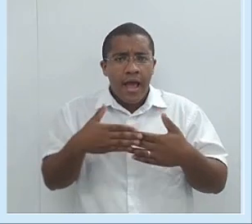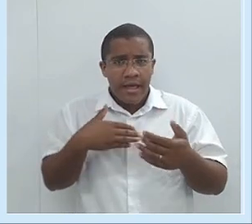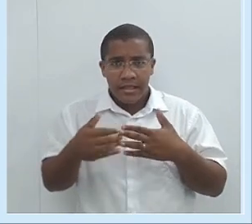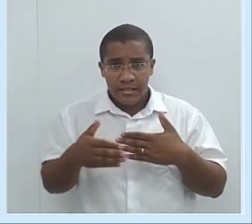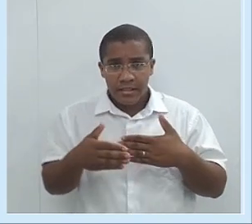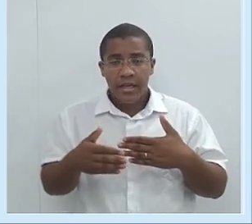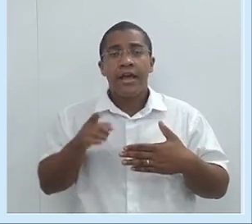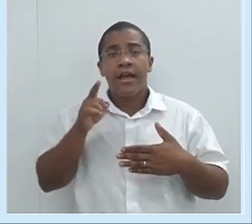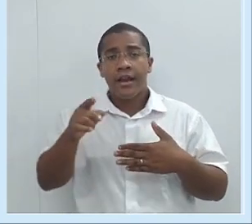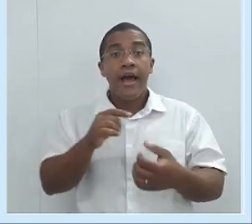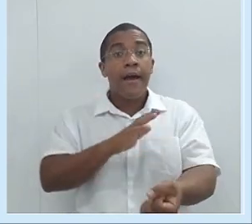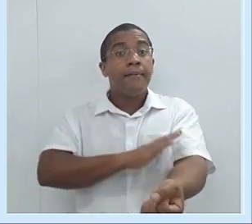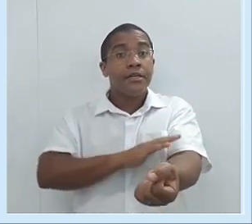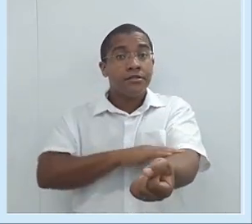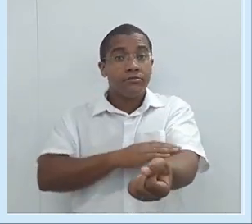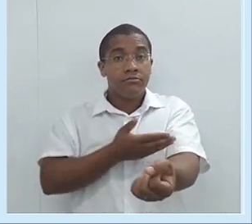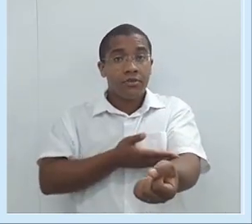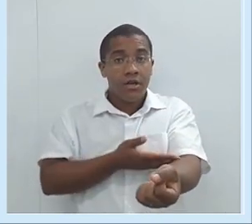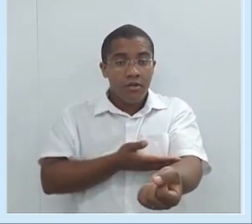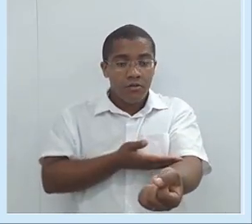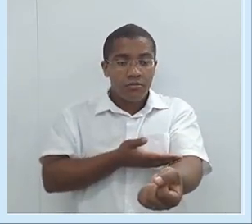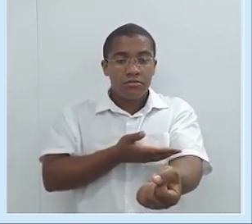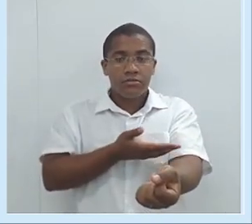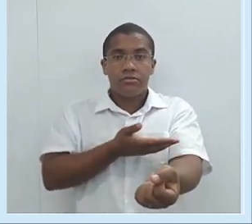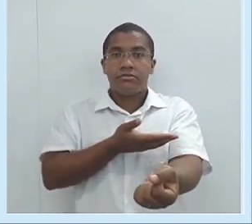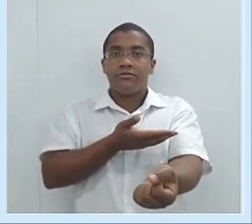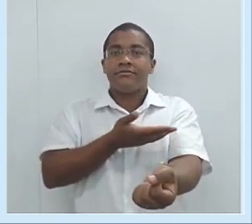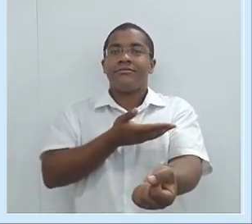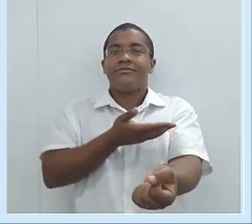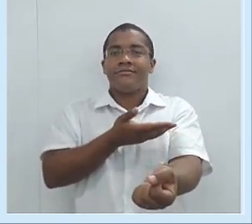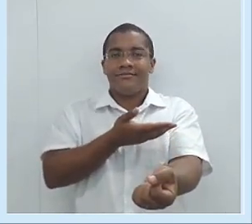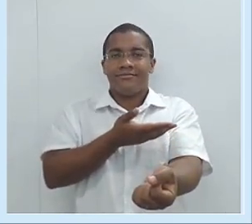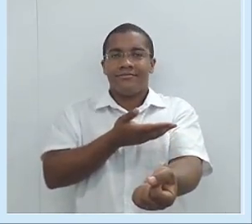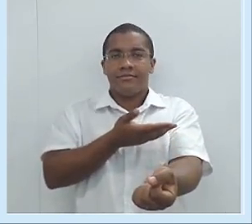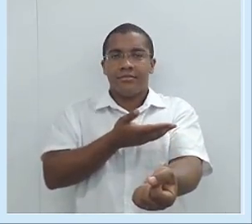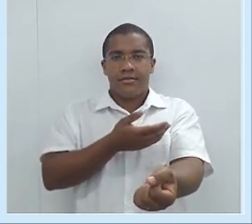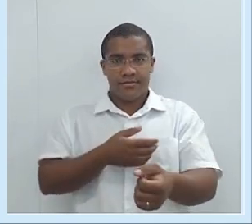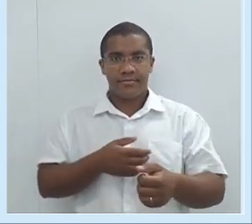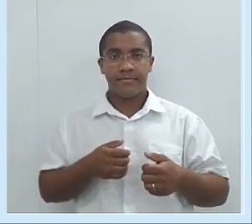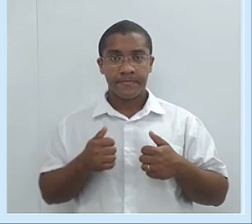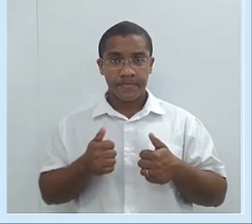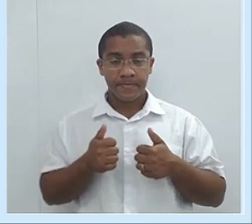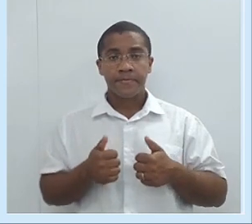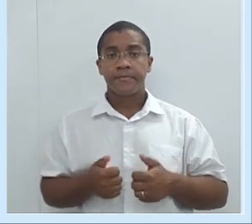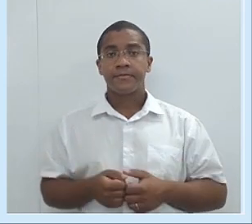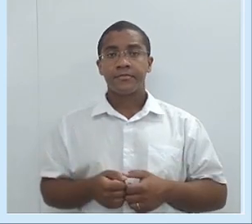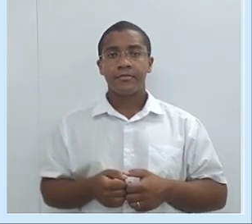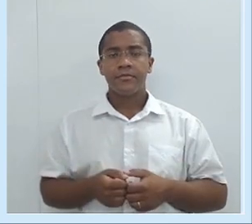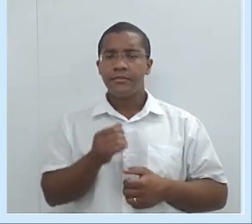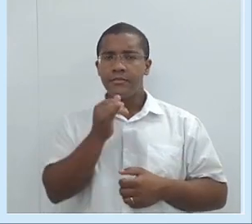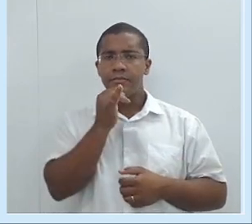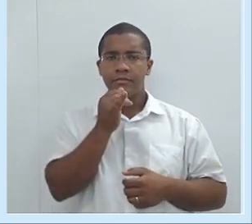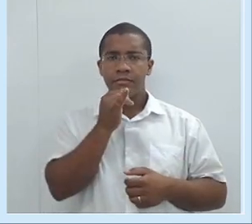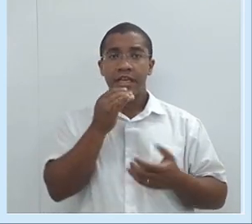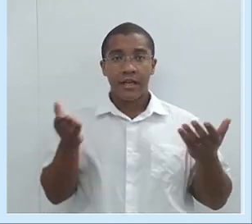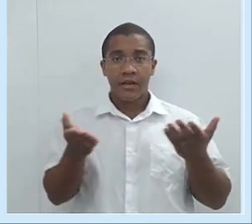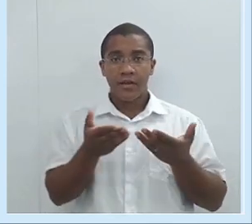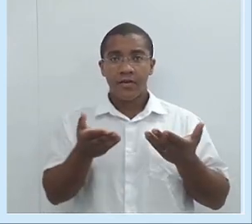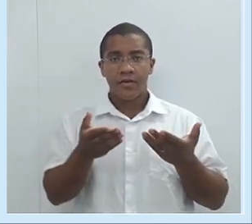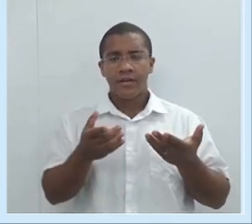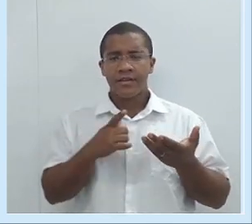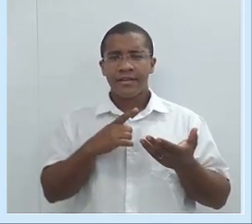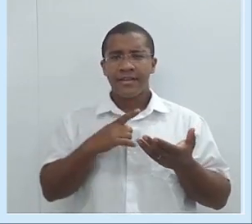física aeróbica, a pressão arterial ela vai subir acentuadamente. Por exemplo, durante o